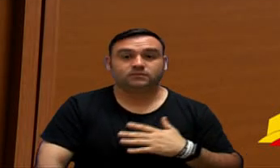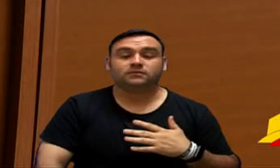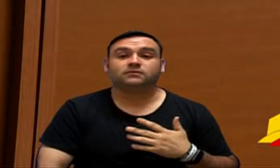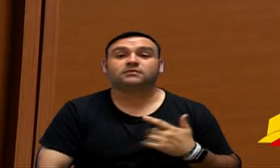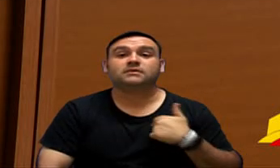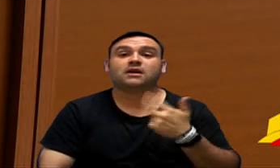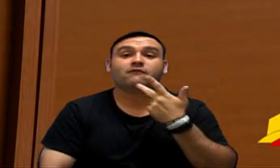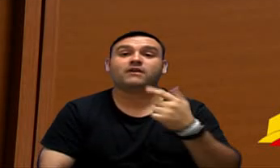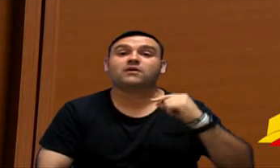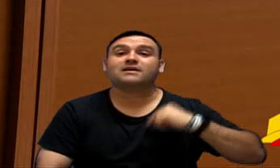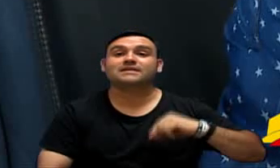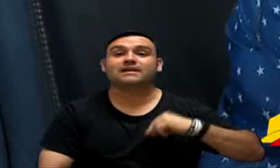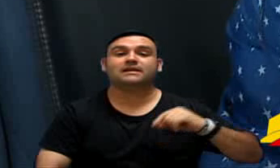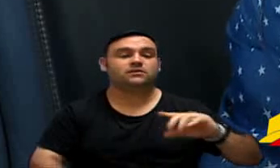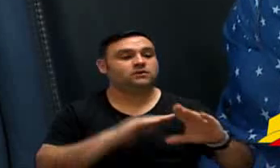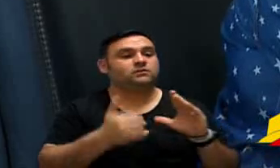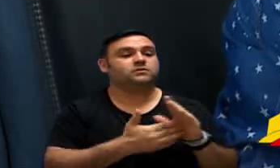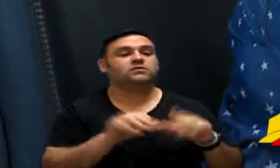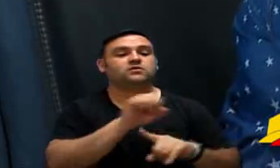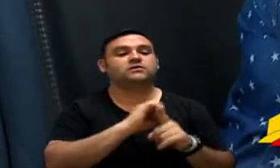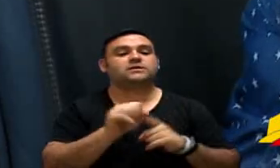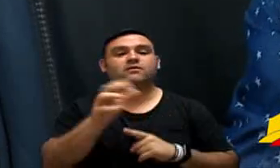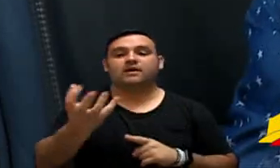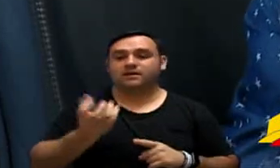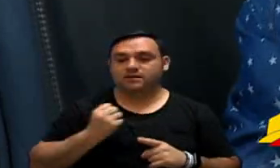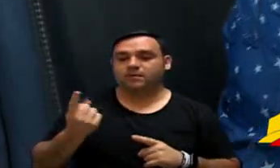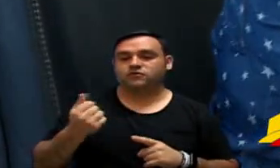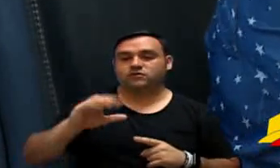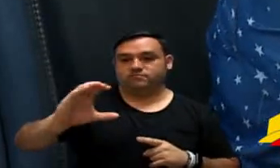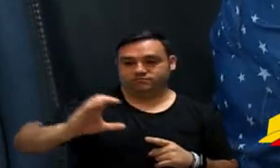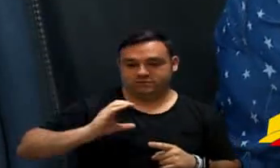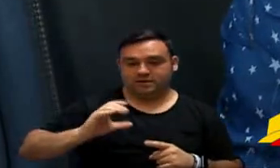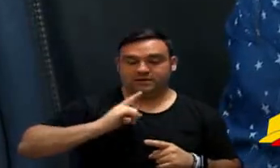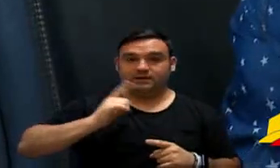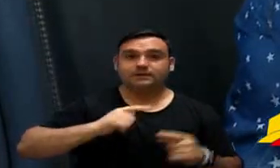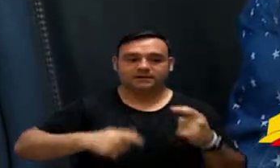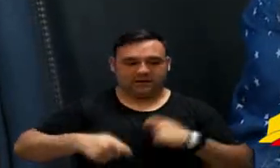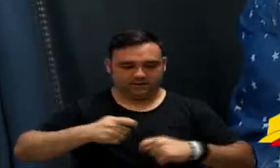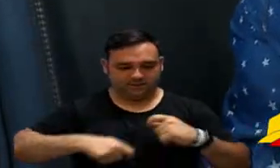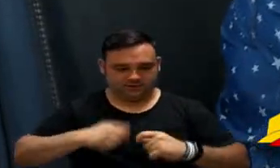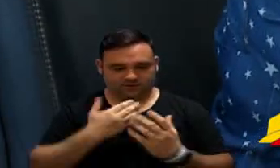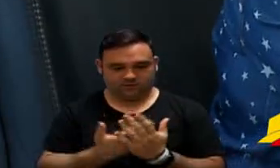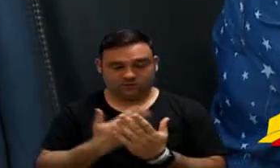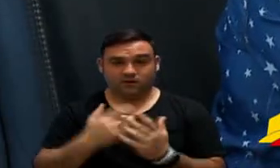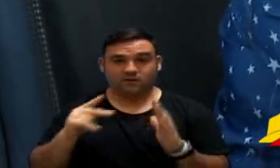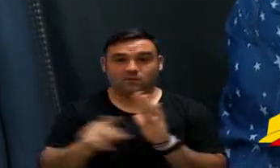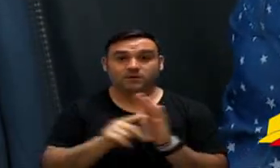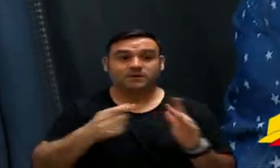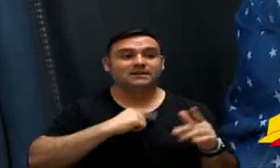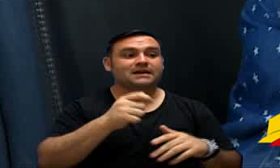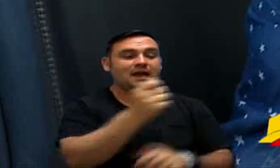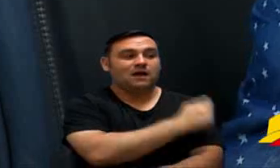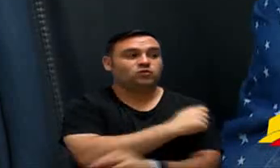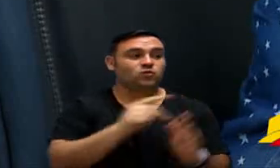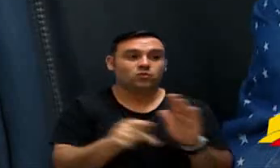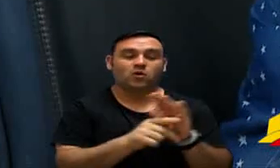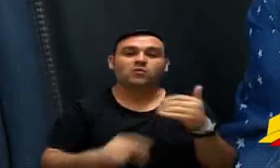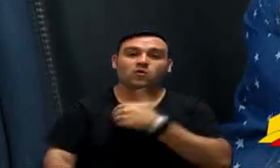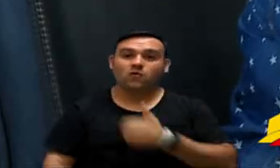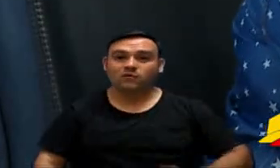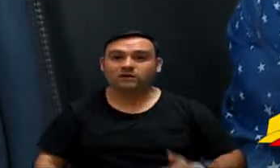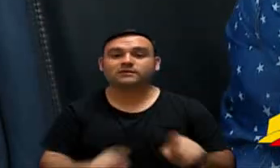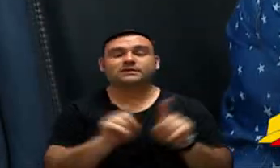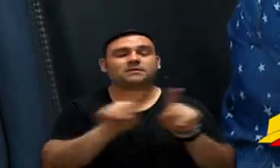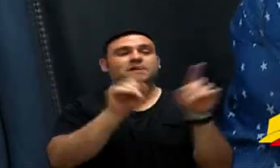falando dos salários que as entidades sociais elas recebem um recurso, estão administrando escolas municipais com alunos municipais e